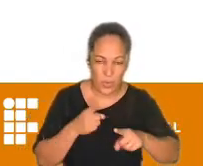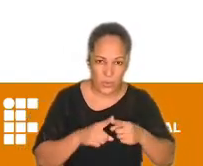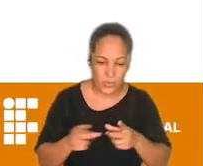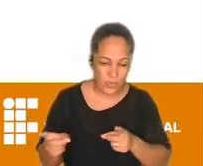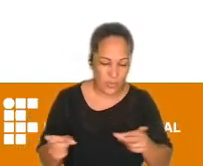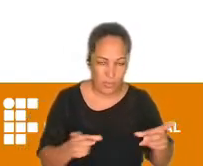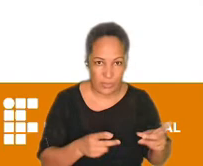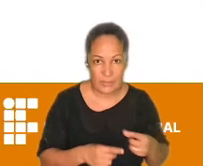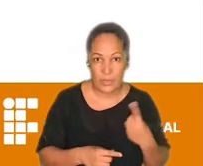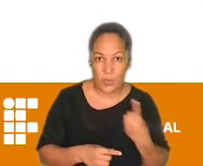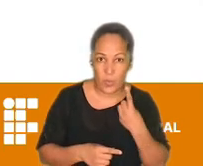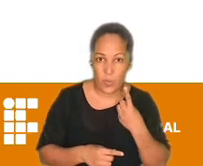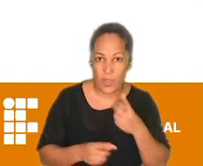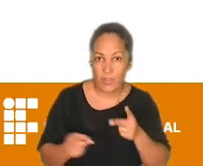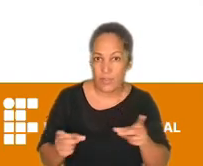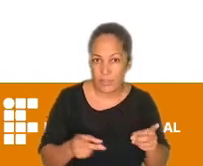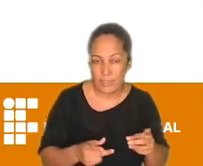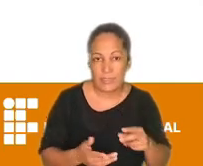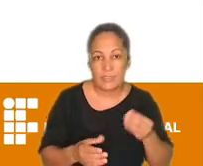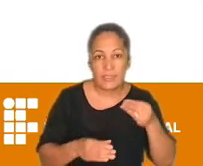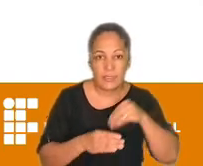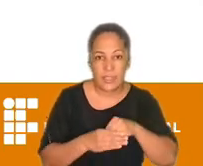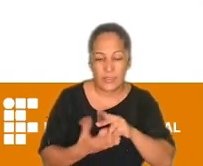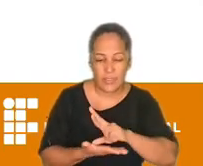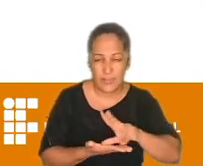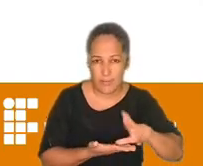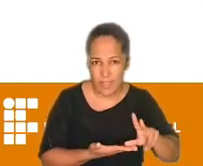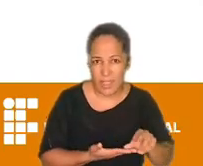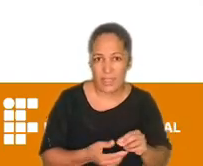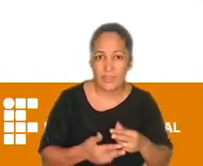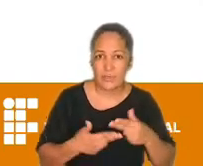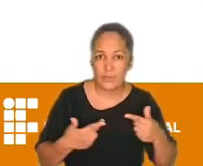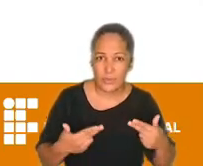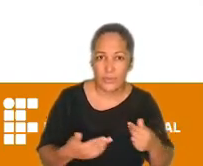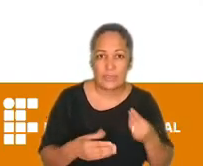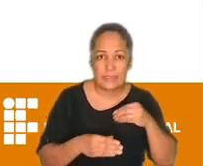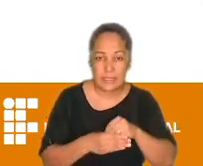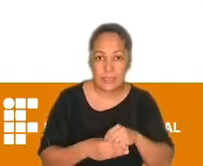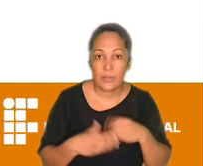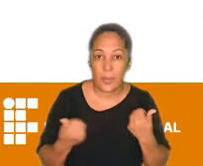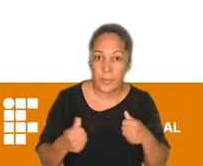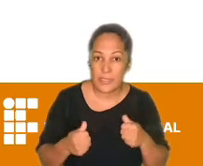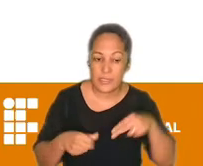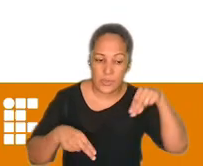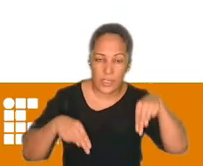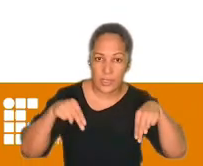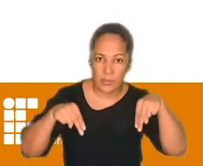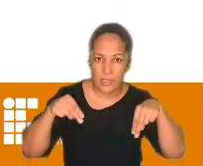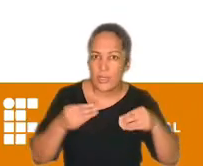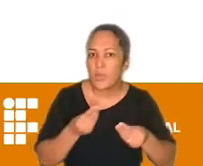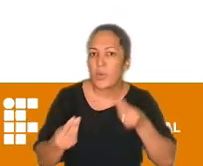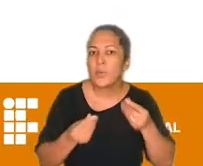venda possui vários produtos relacionados a ela. Então, eu tenho que resolver esse N para N. Como é que eu faço